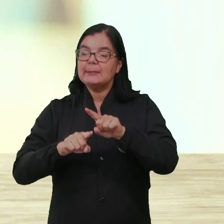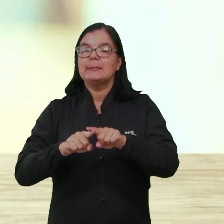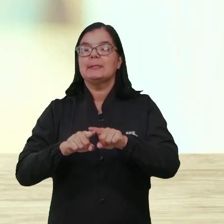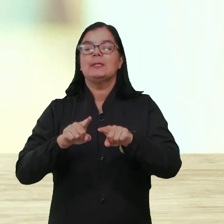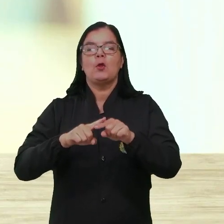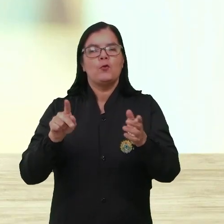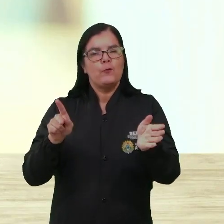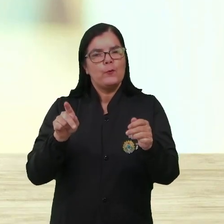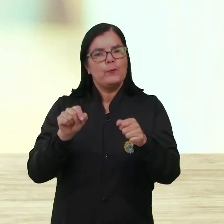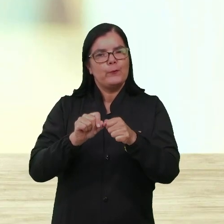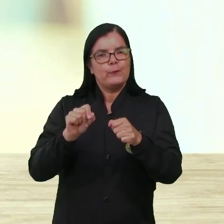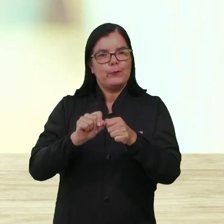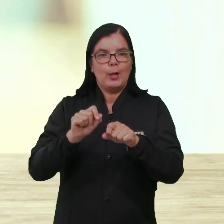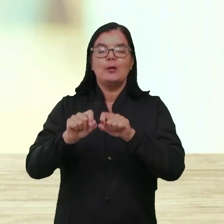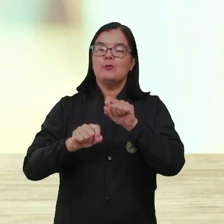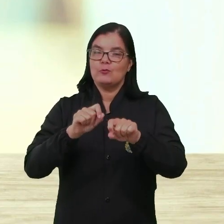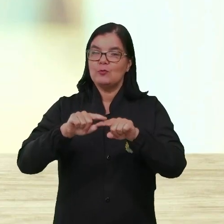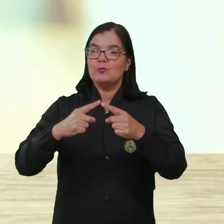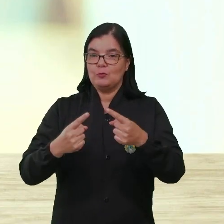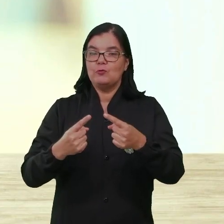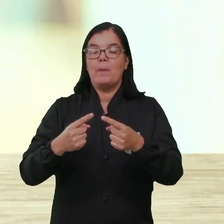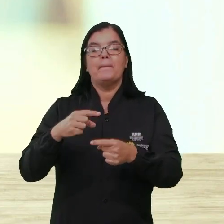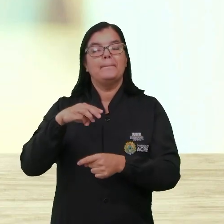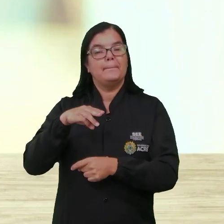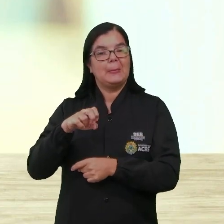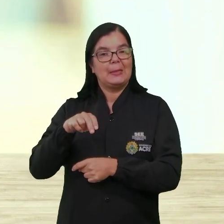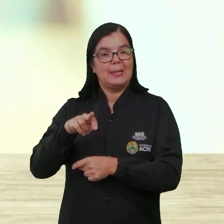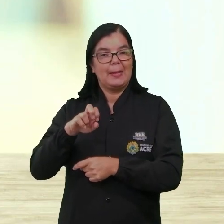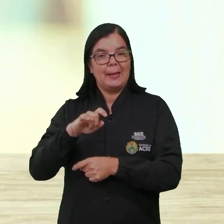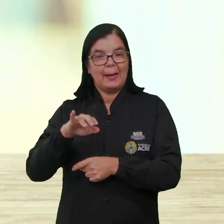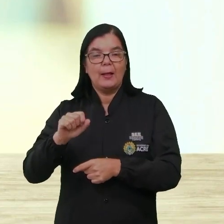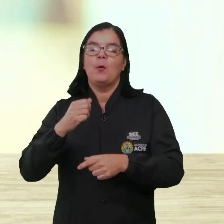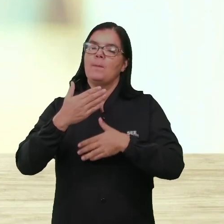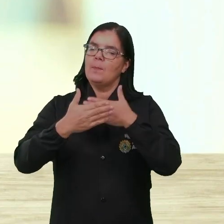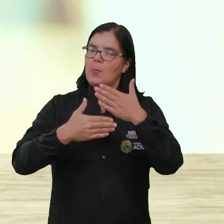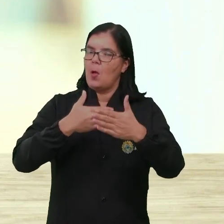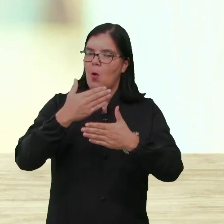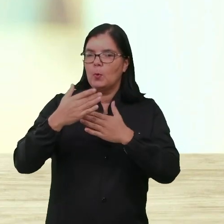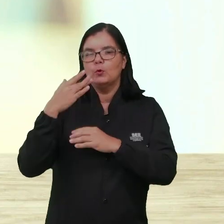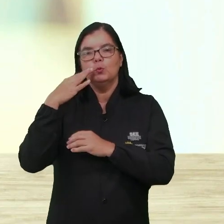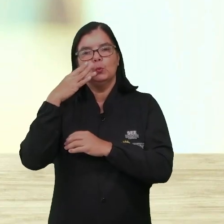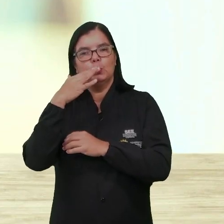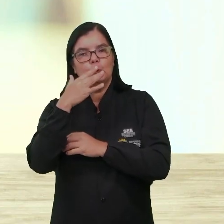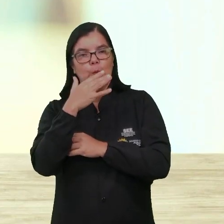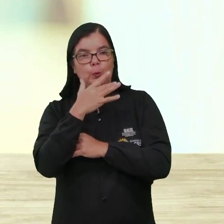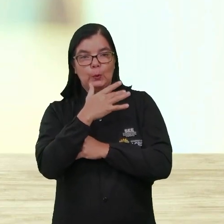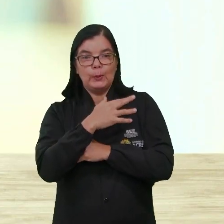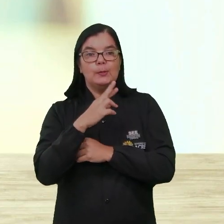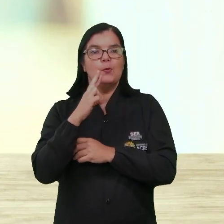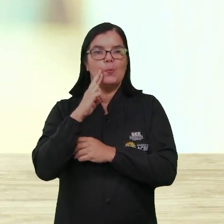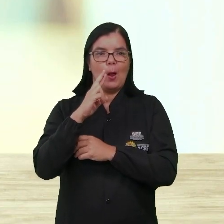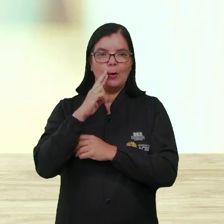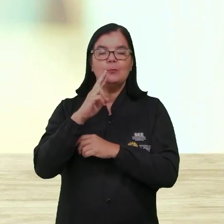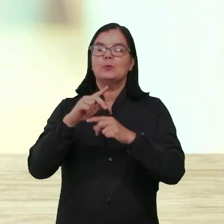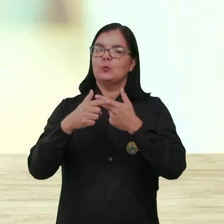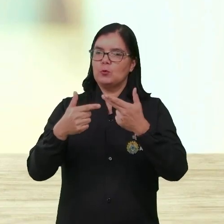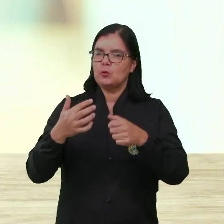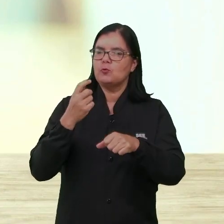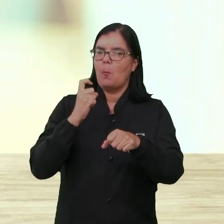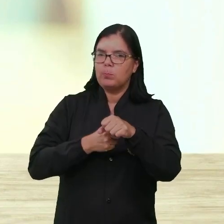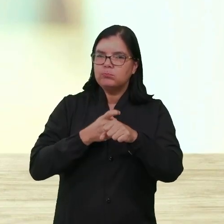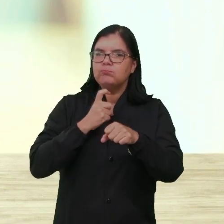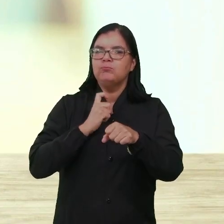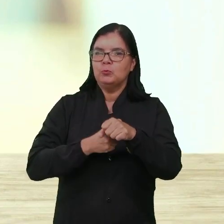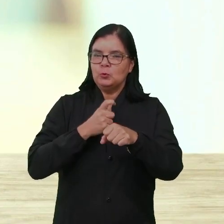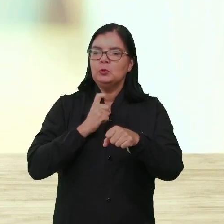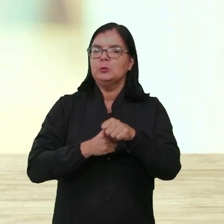eles são feitos ali de minerais, eles vão passar ali por processos térmicos e vão resultar em produtos